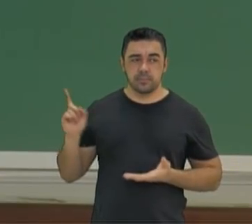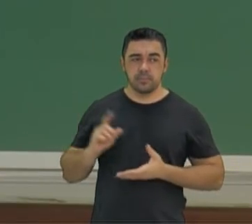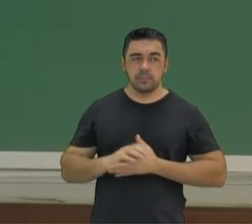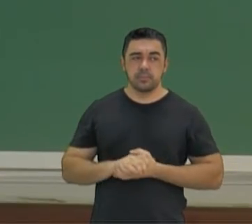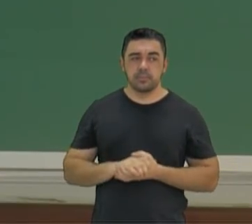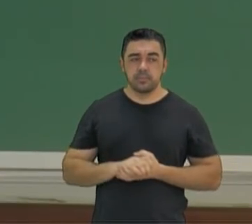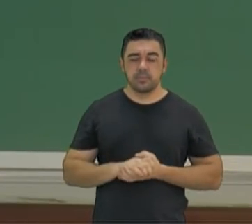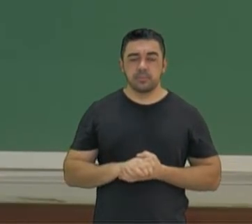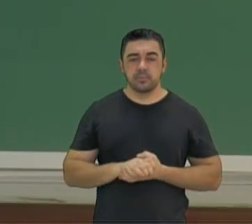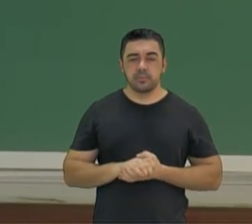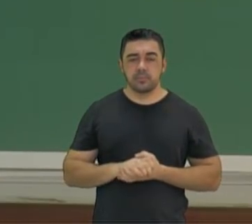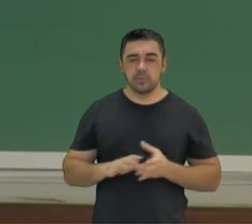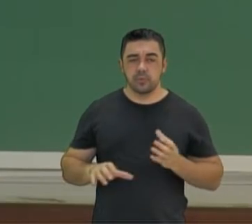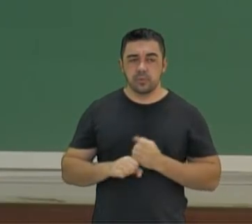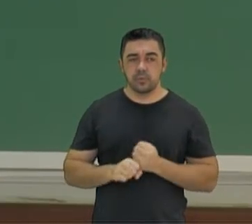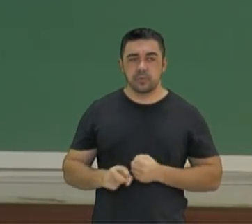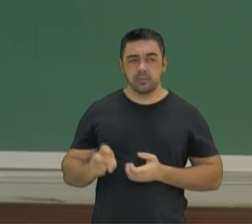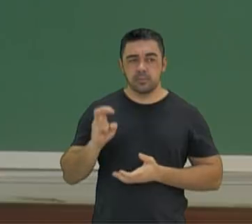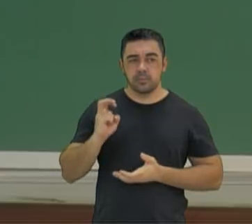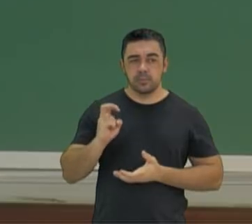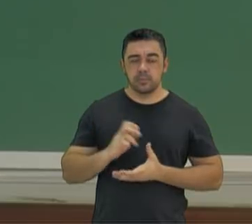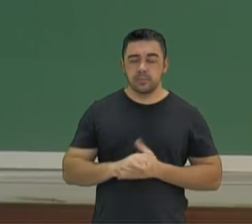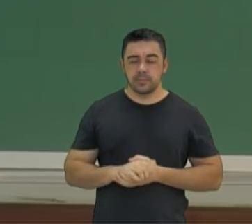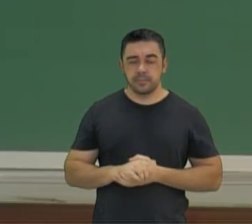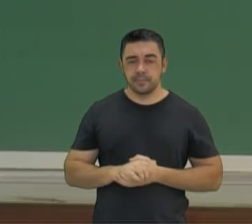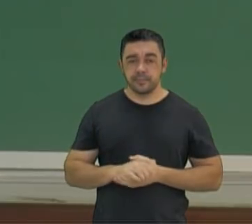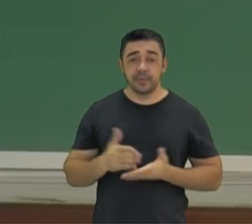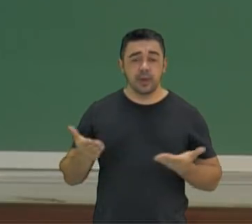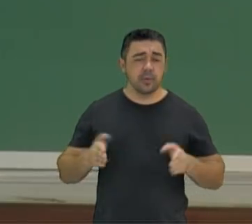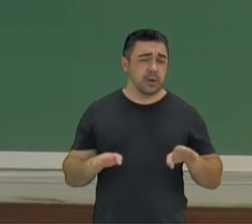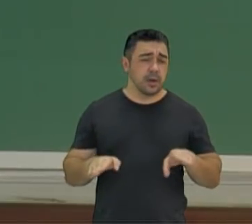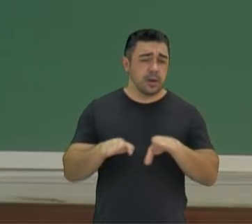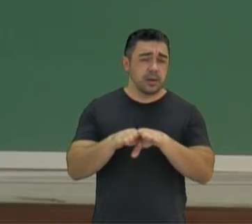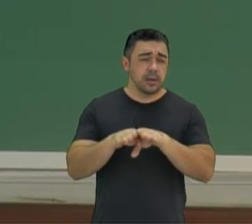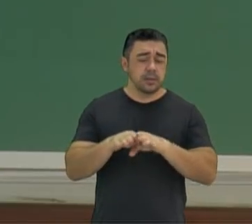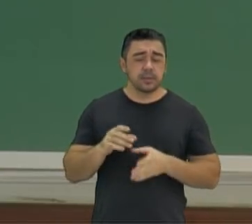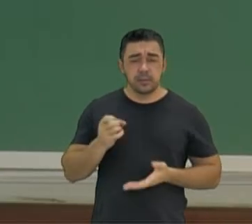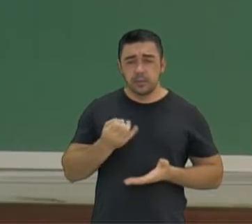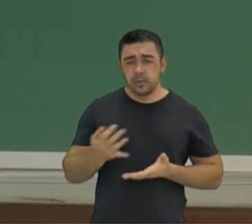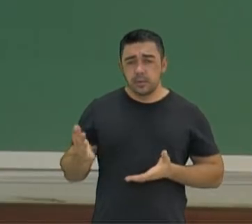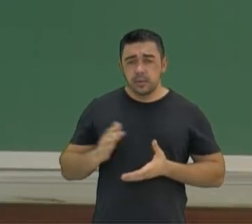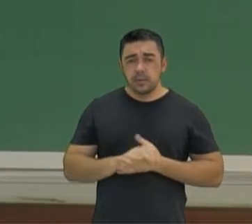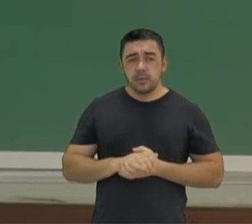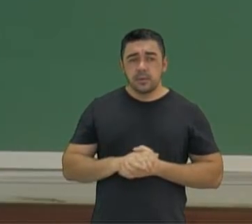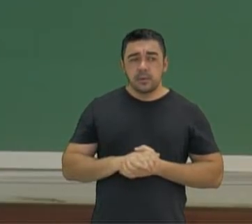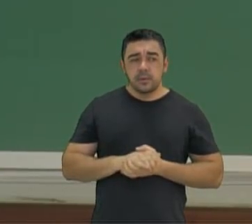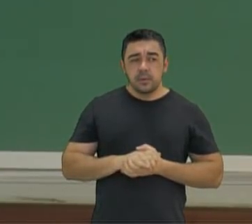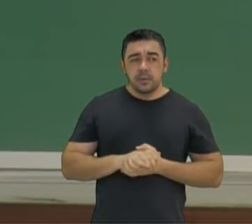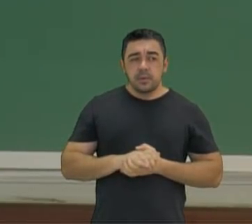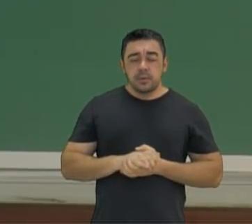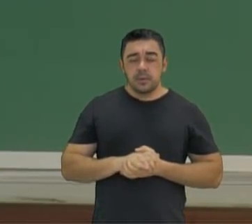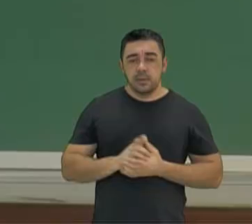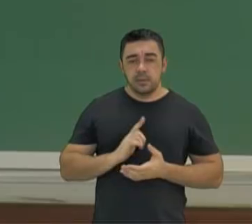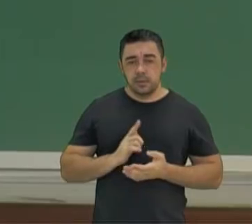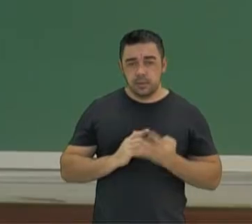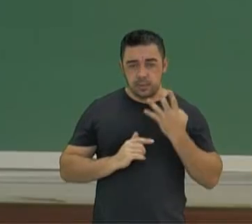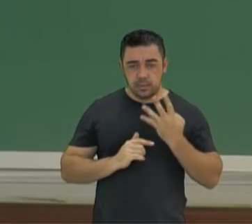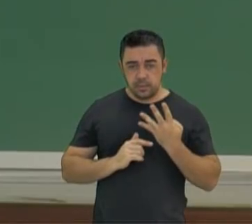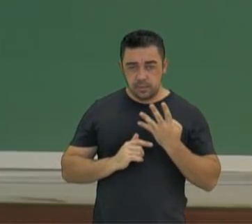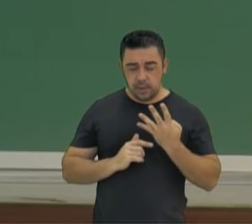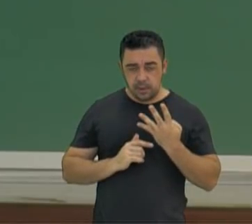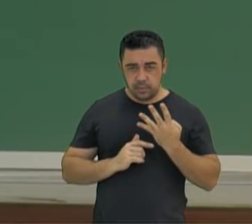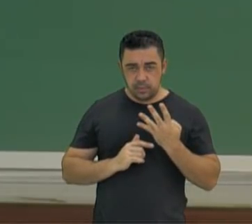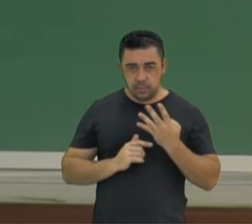mais um em comum. 4 mais 1, 5. E arestas? 1, 2,